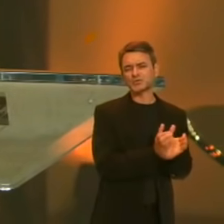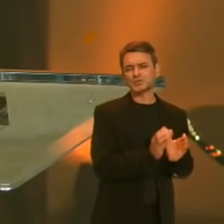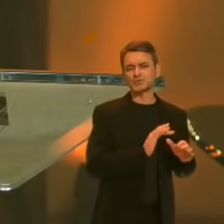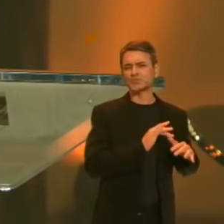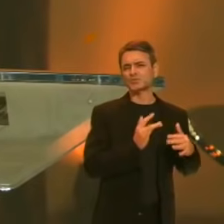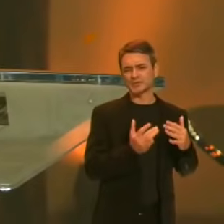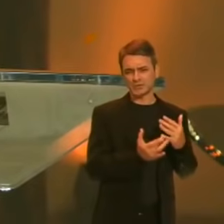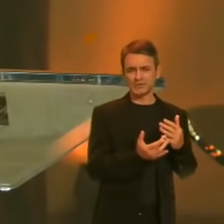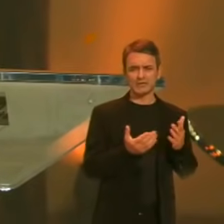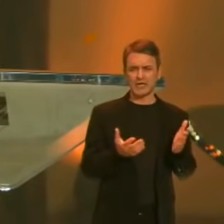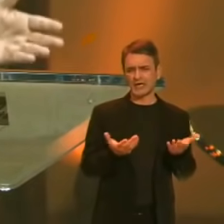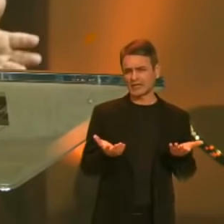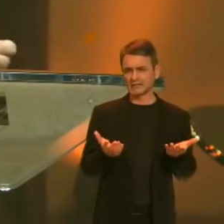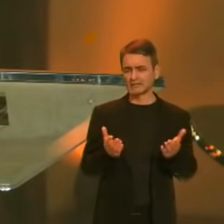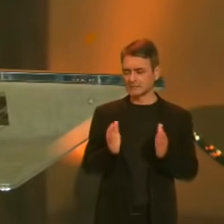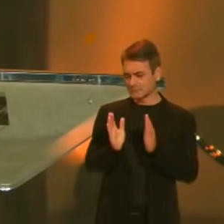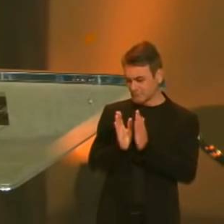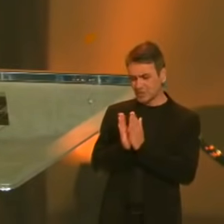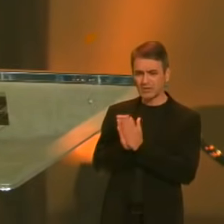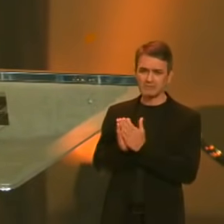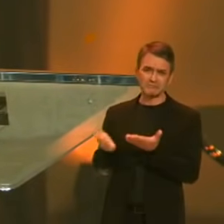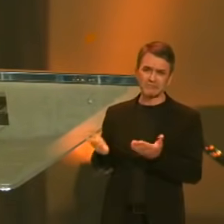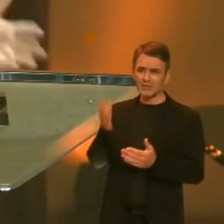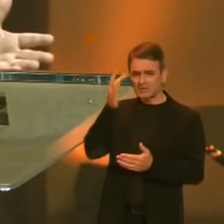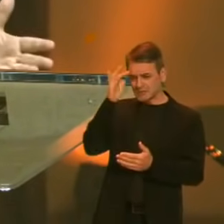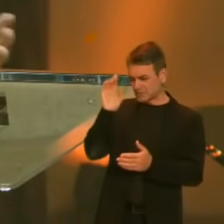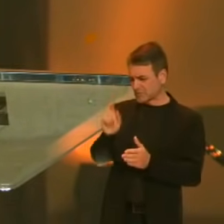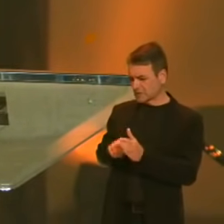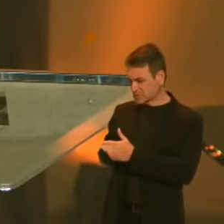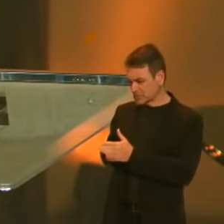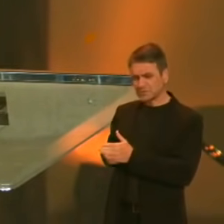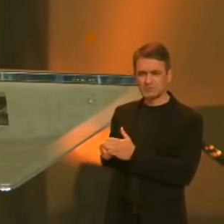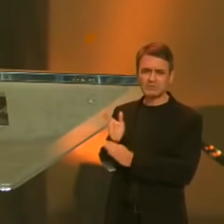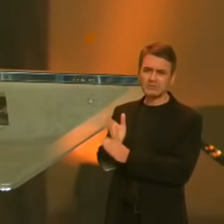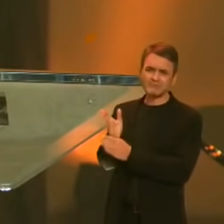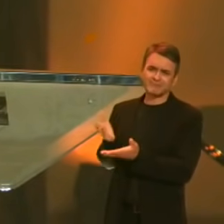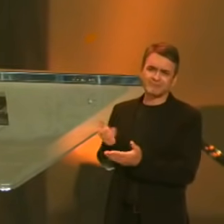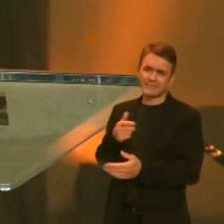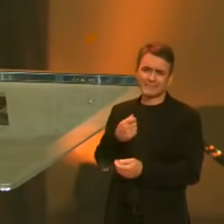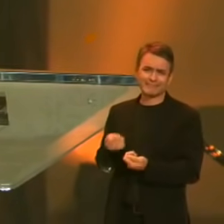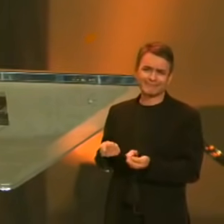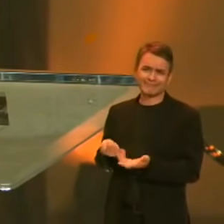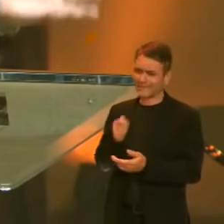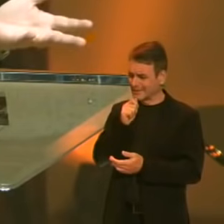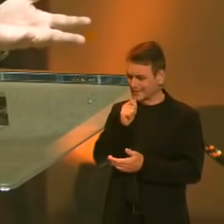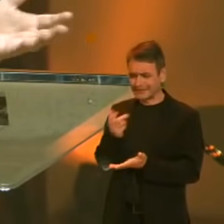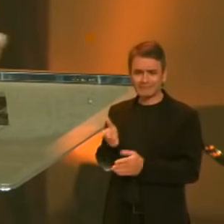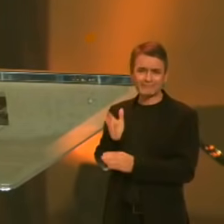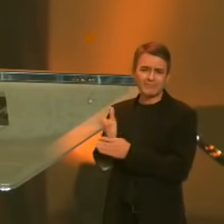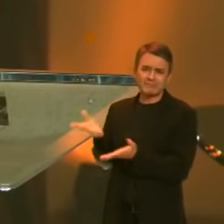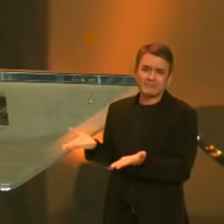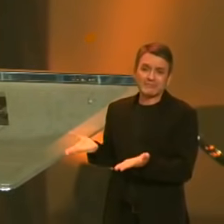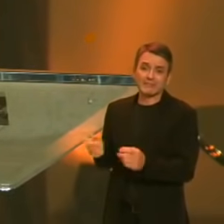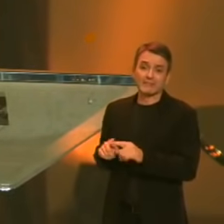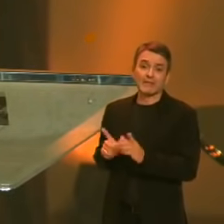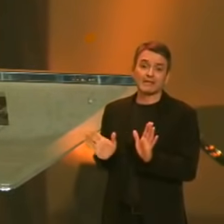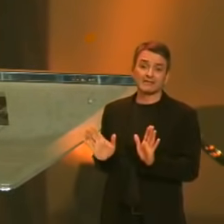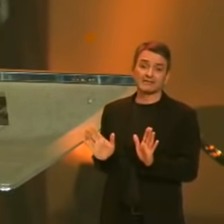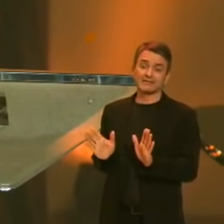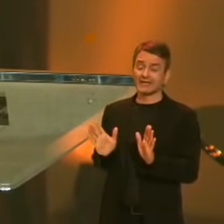clamor. A gente não sabe o diagnóstico, os médicos não sabem o diagnóstico, a gente só vê os efeitos, já